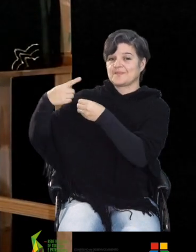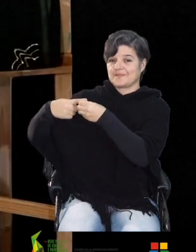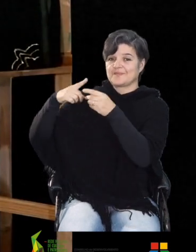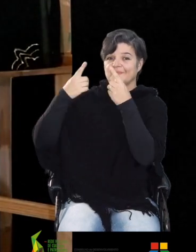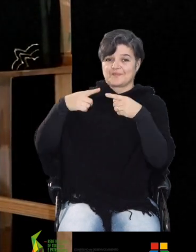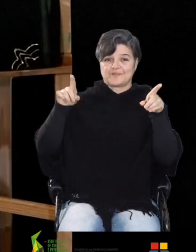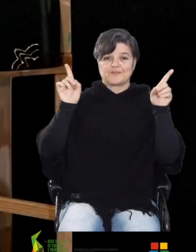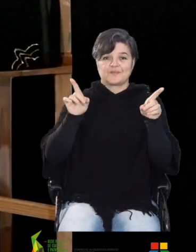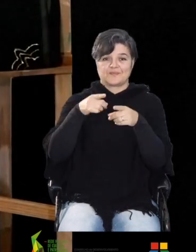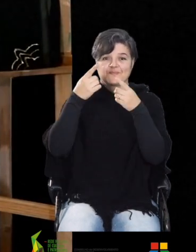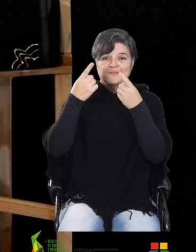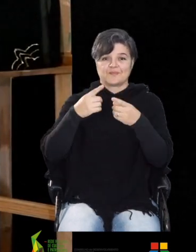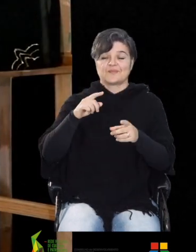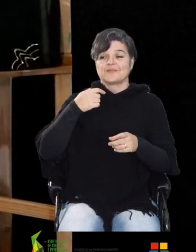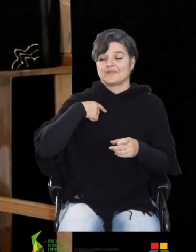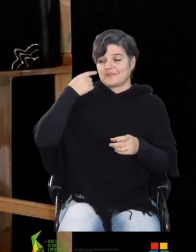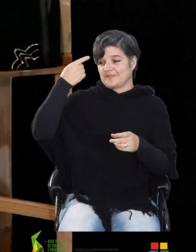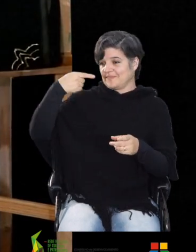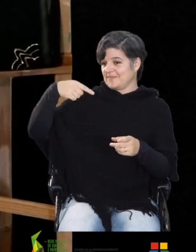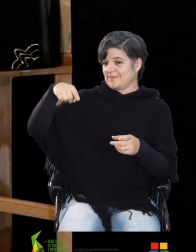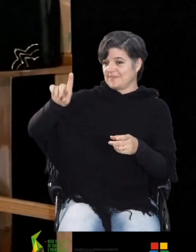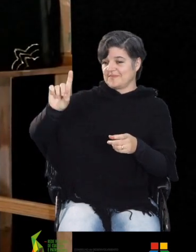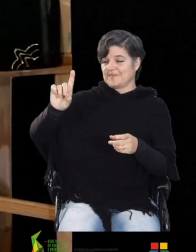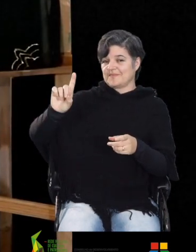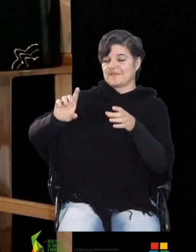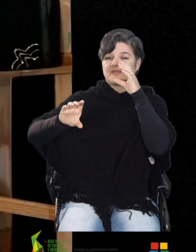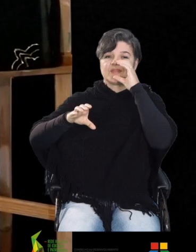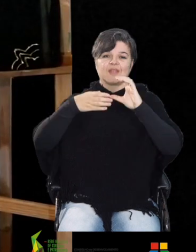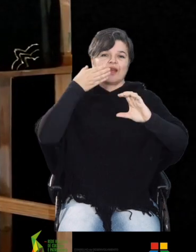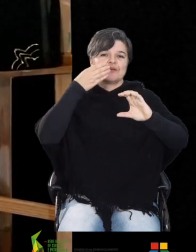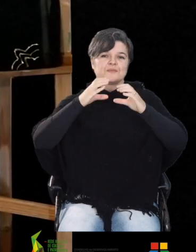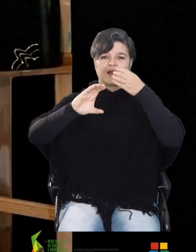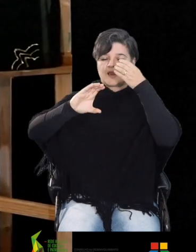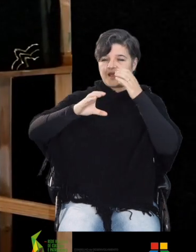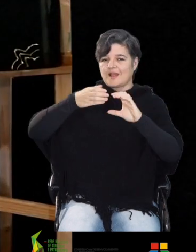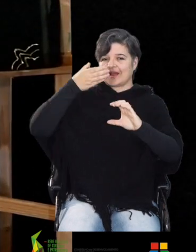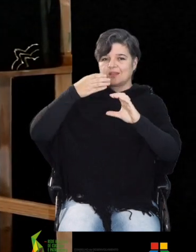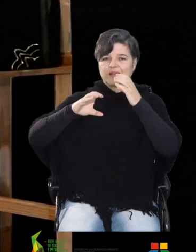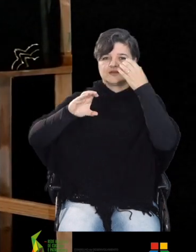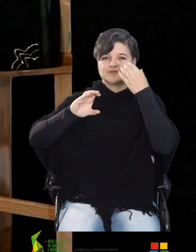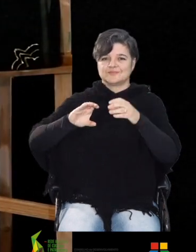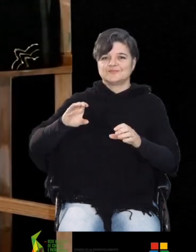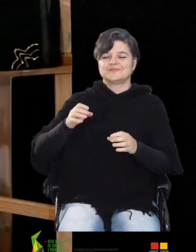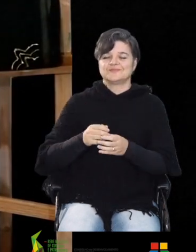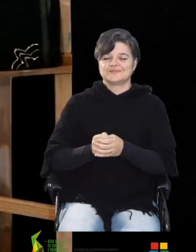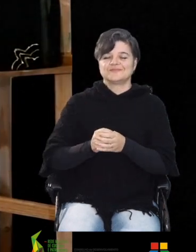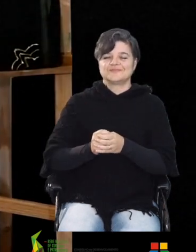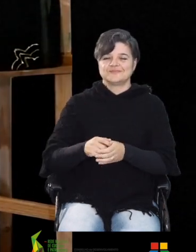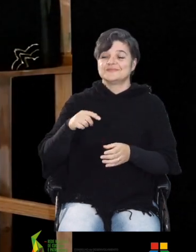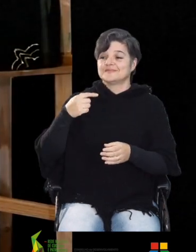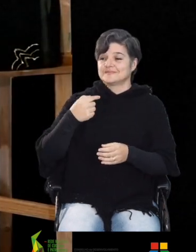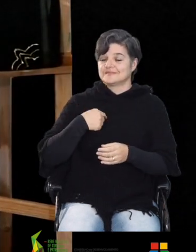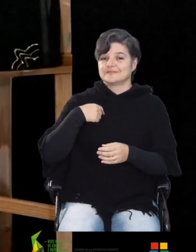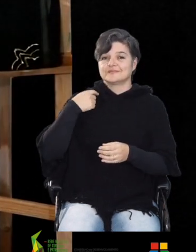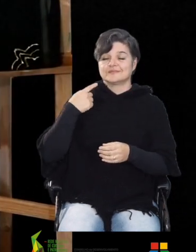parar de beber eu vou parar cantar